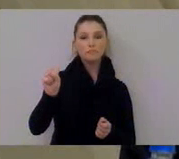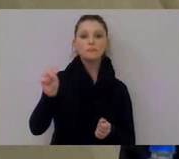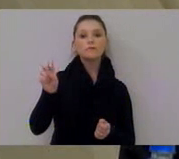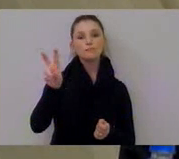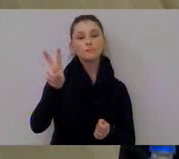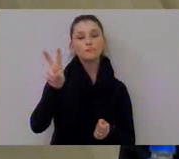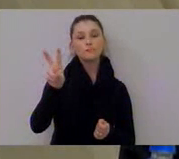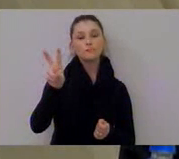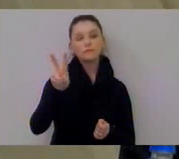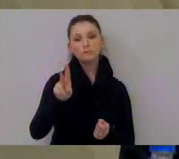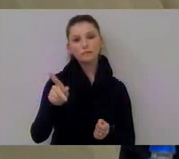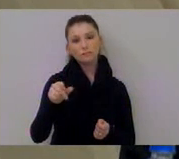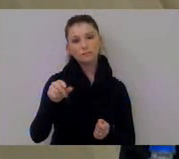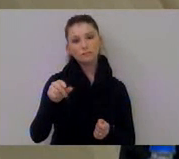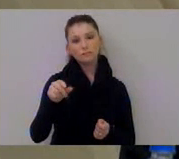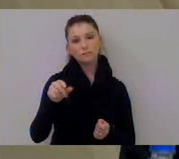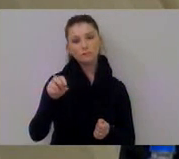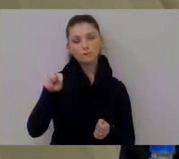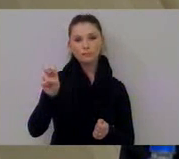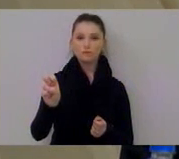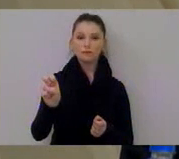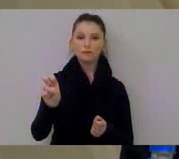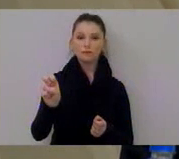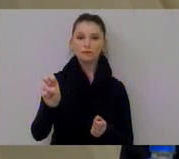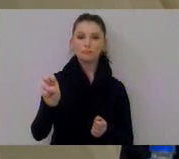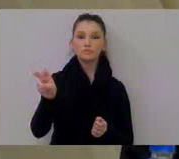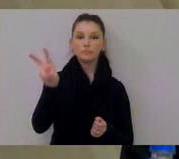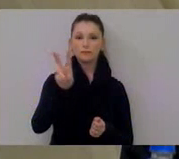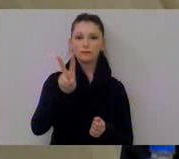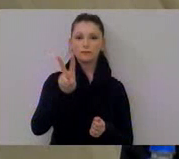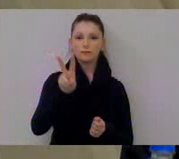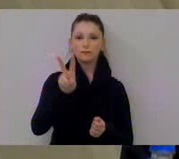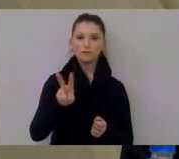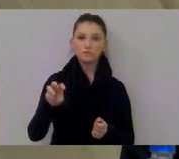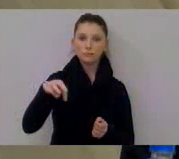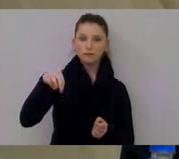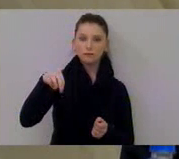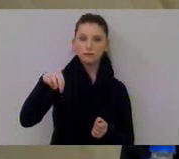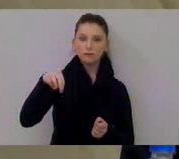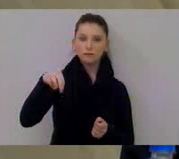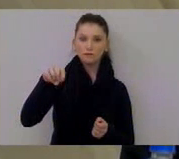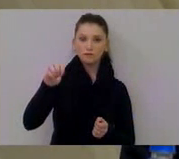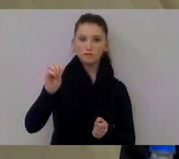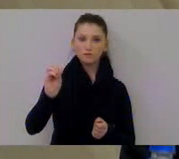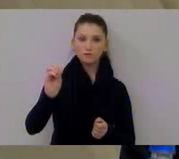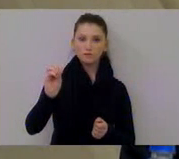311, 312, 313, 314, 315 e 316/2015, de autoria do vereador Moacir da Jori.